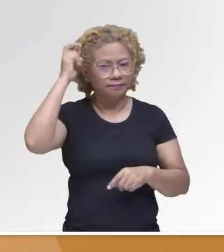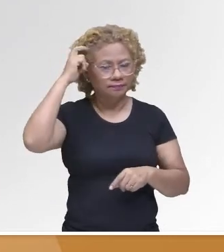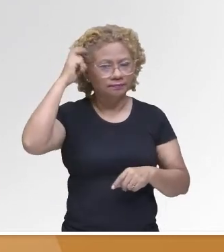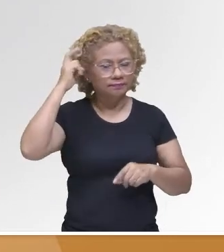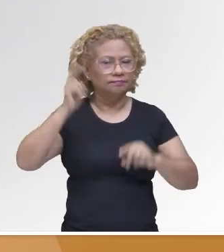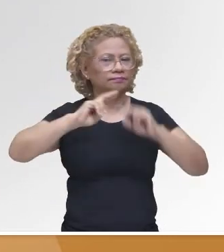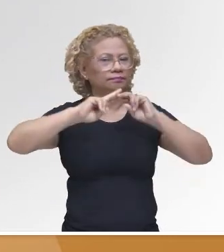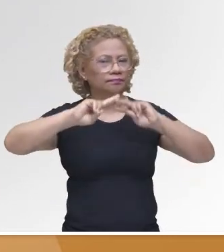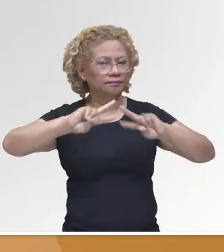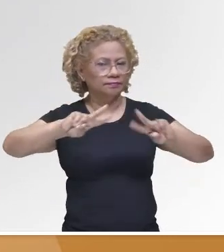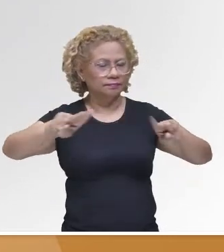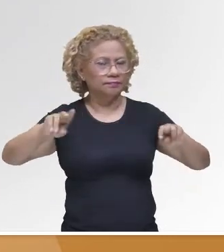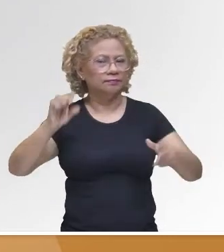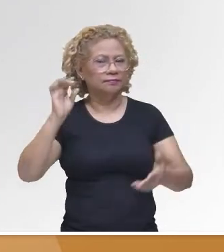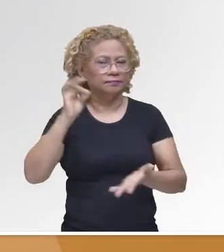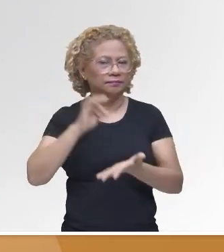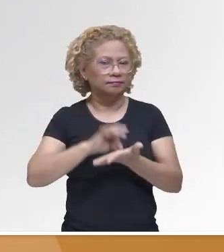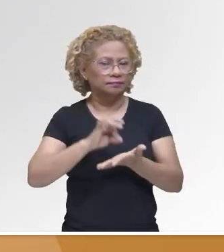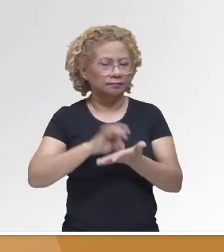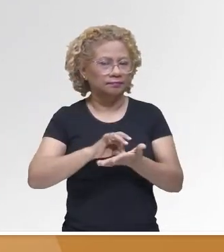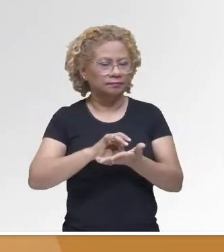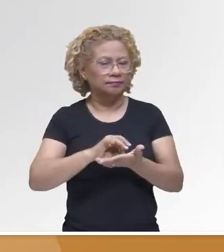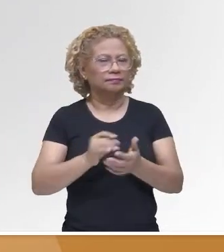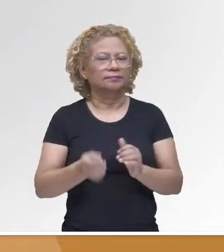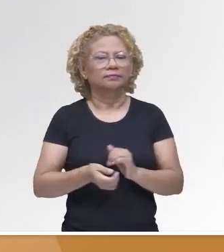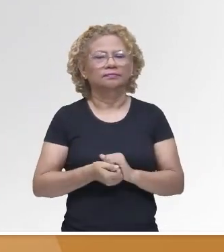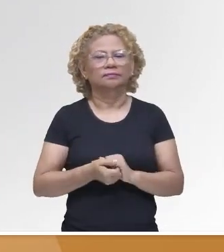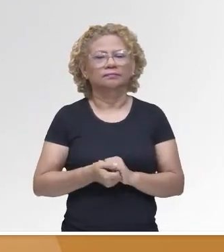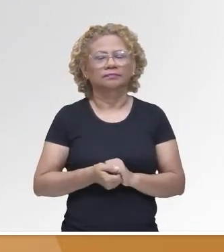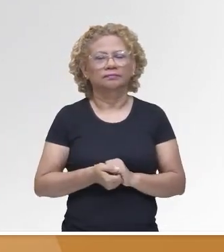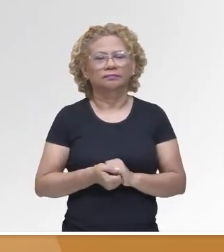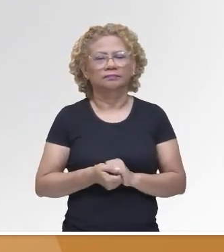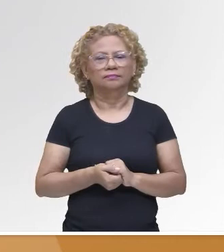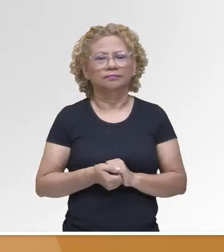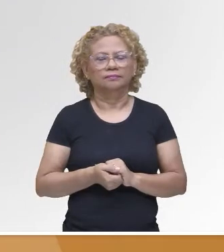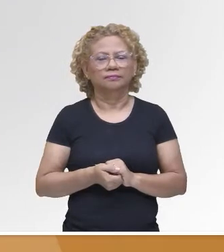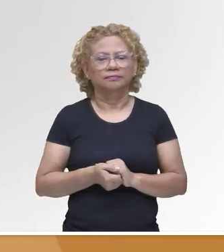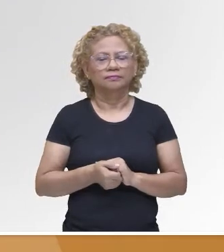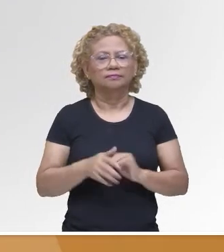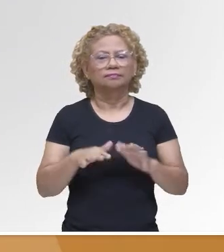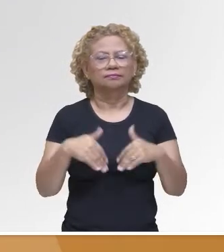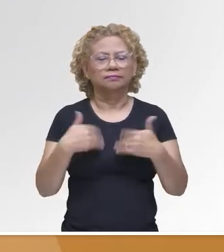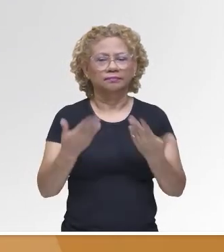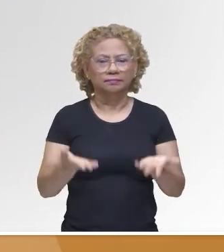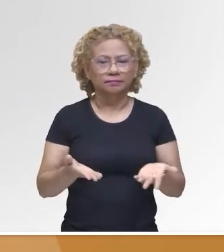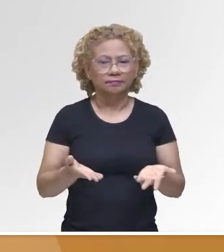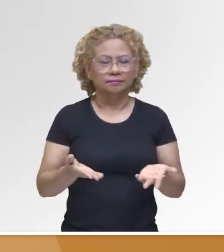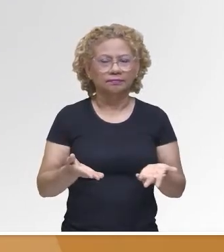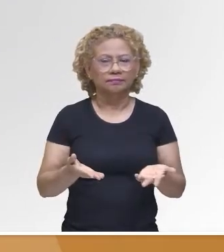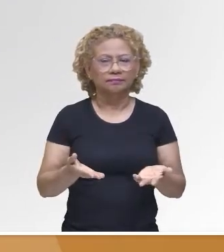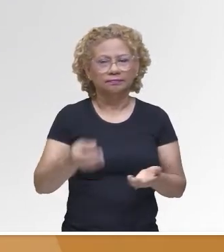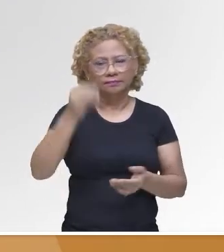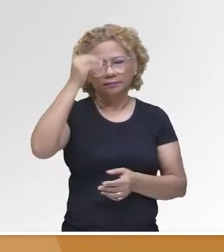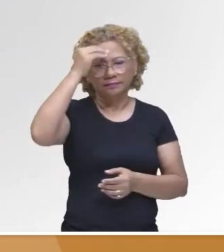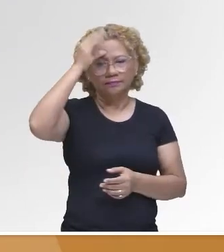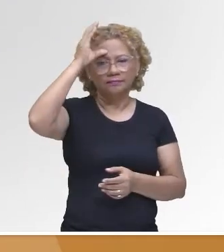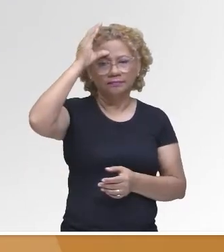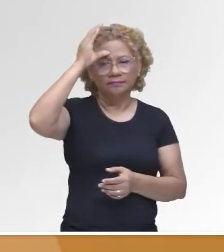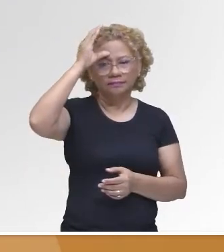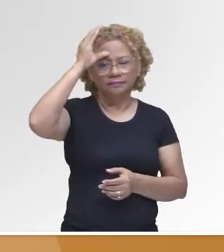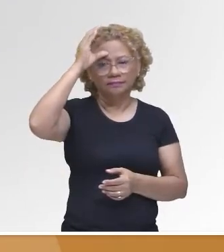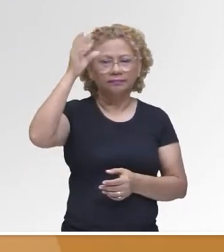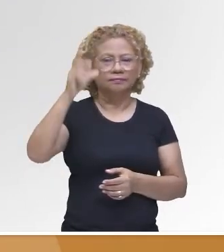realidade, não é isso? Então o conhecimento também tem suas representações, que